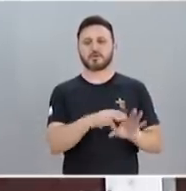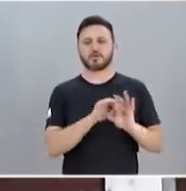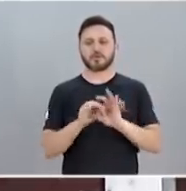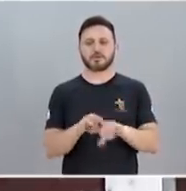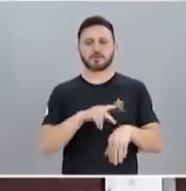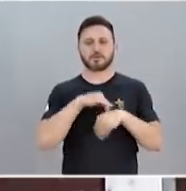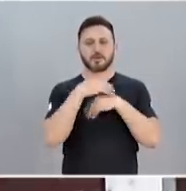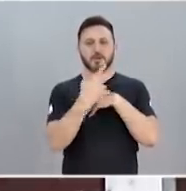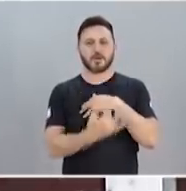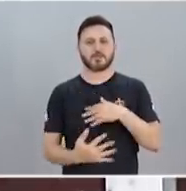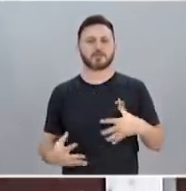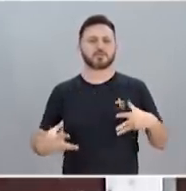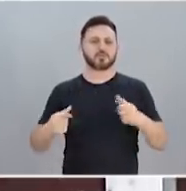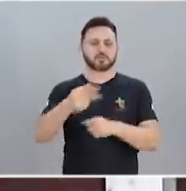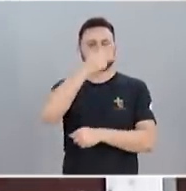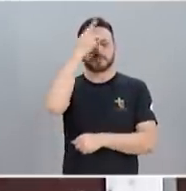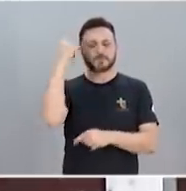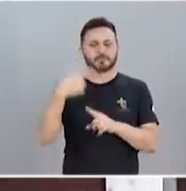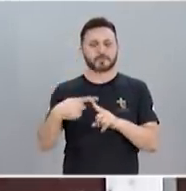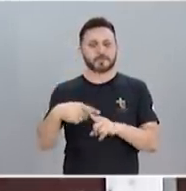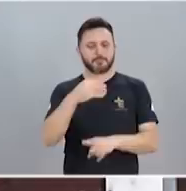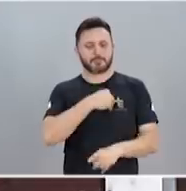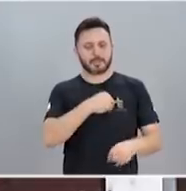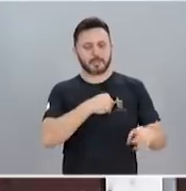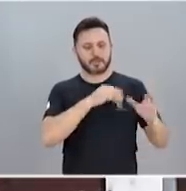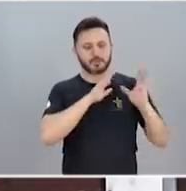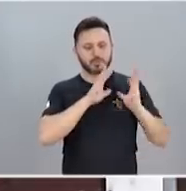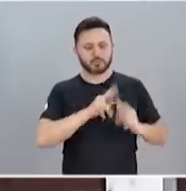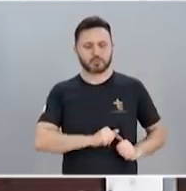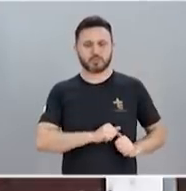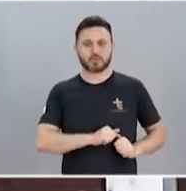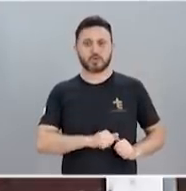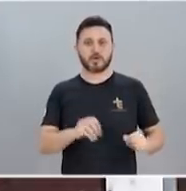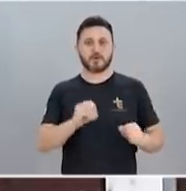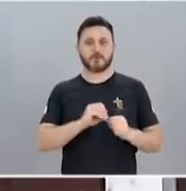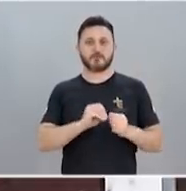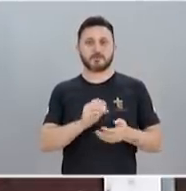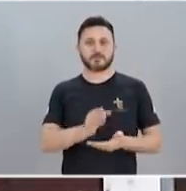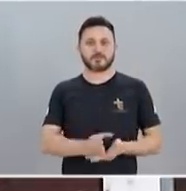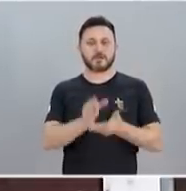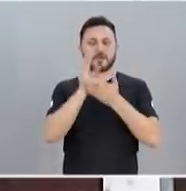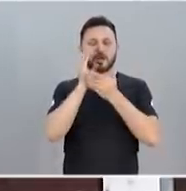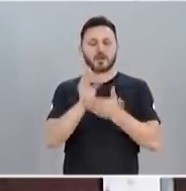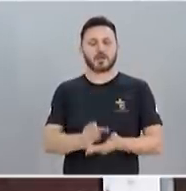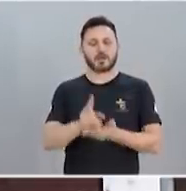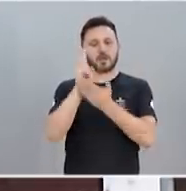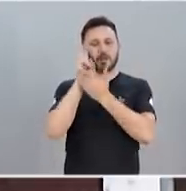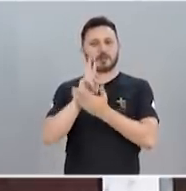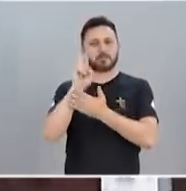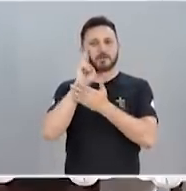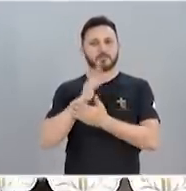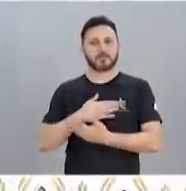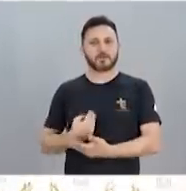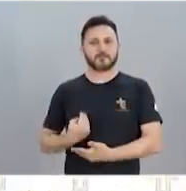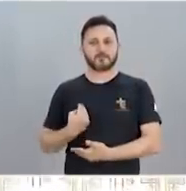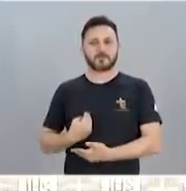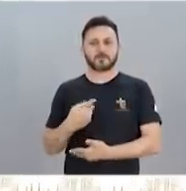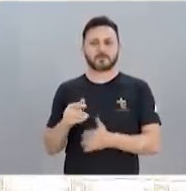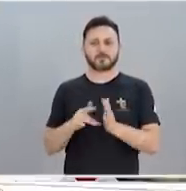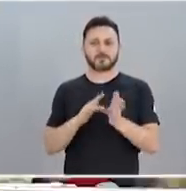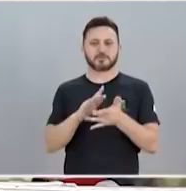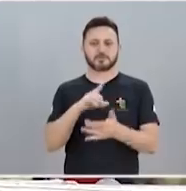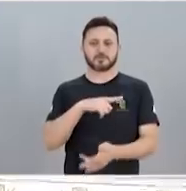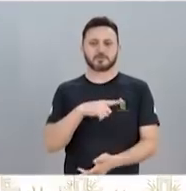aliança, que será derramado por vós e por todos para a remissão dos pecados. Fazei isto em memória de mim.